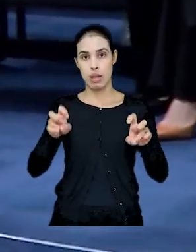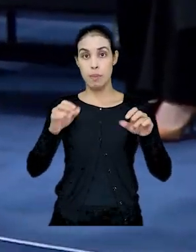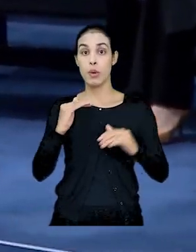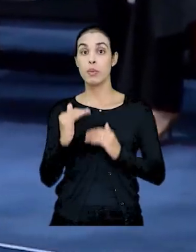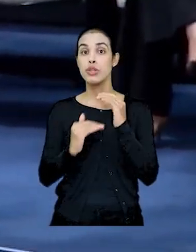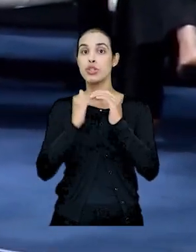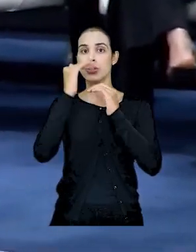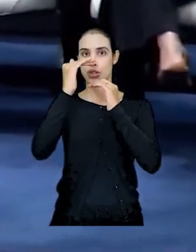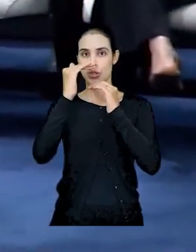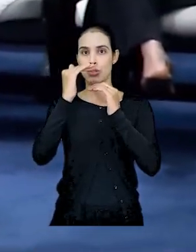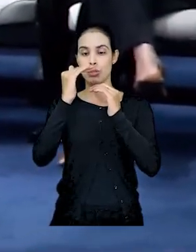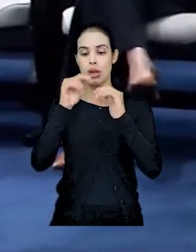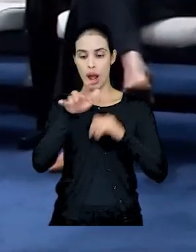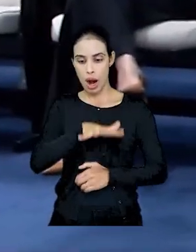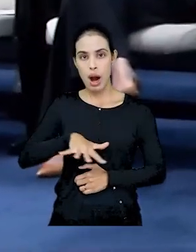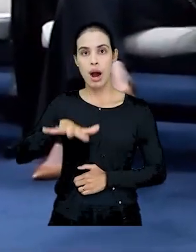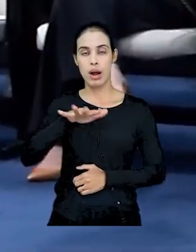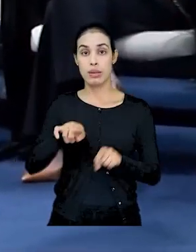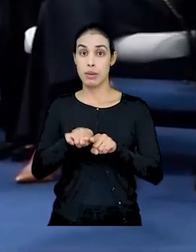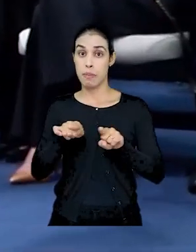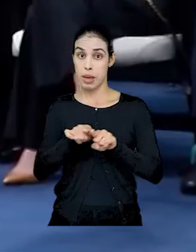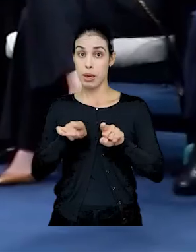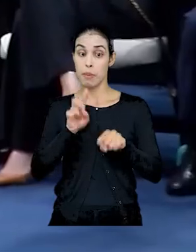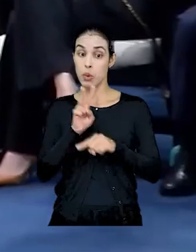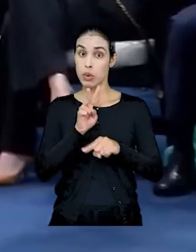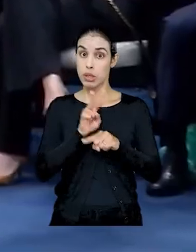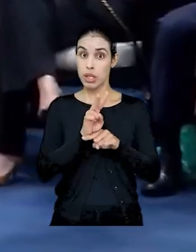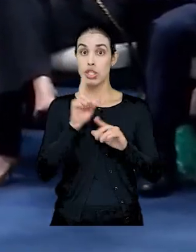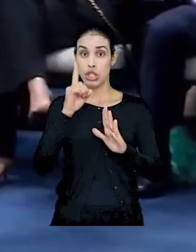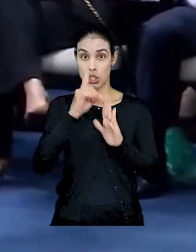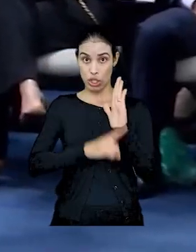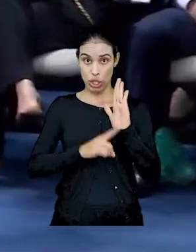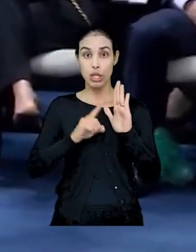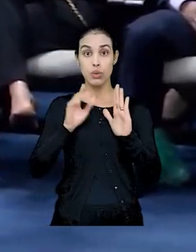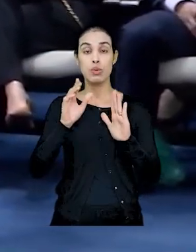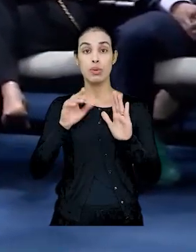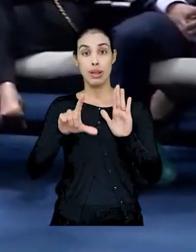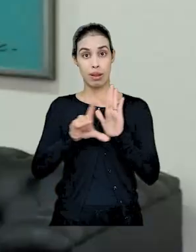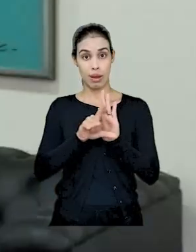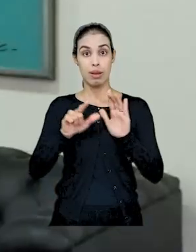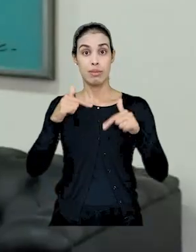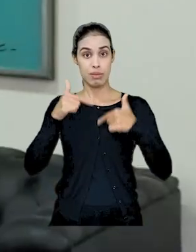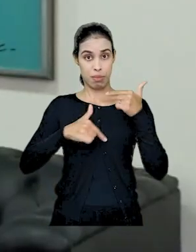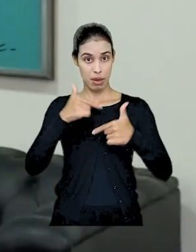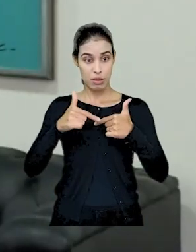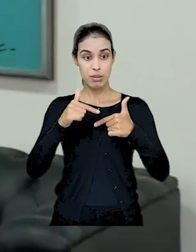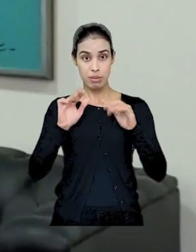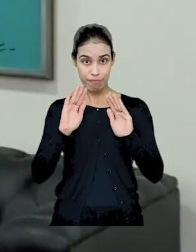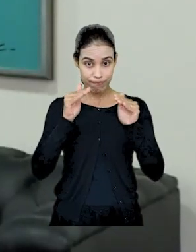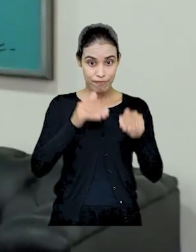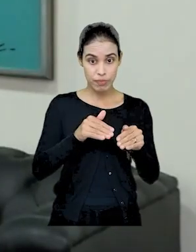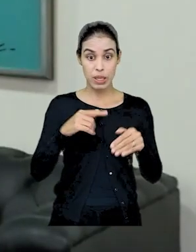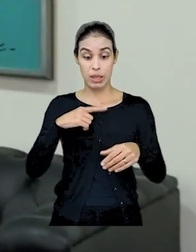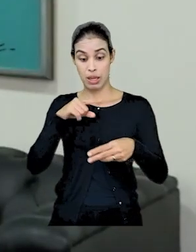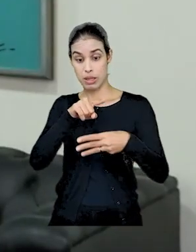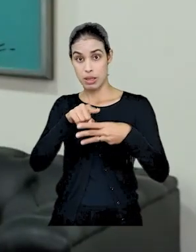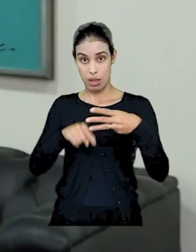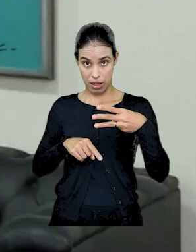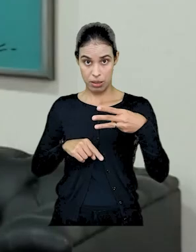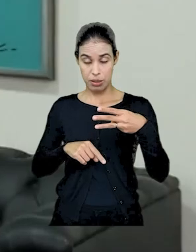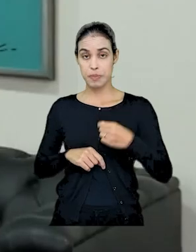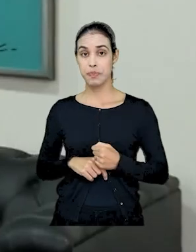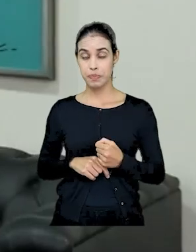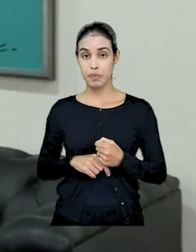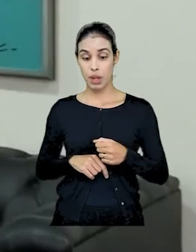desenvolvimento do setor e garantam os direitos e interesses dos trabalhadores comissão é dividida em três subcomissões